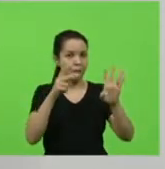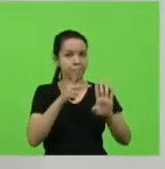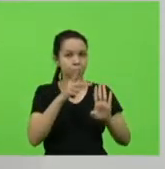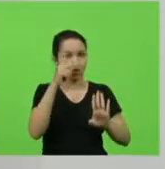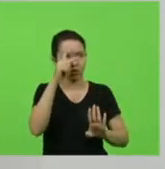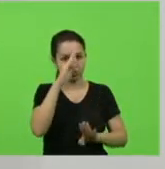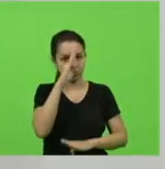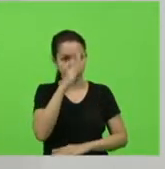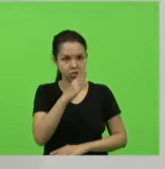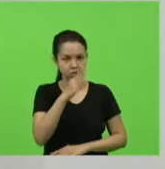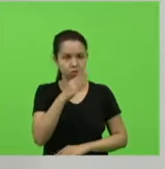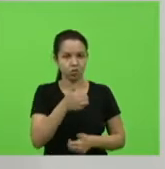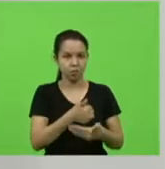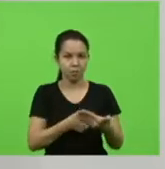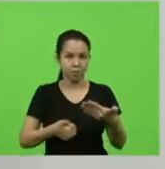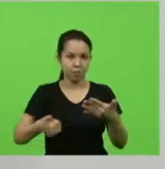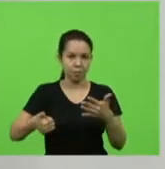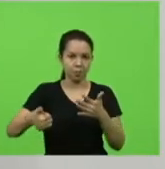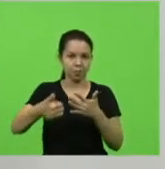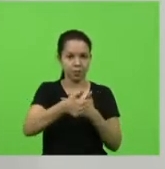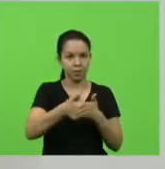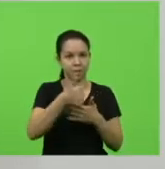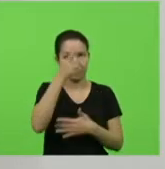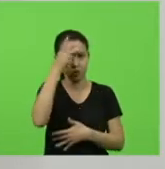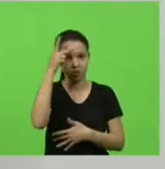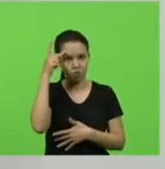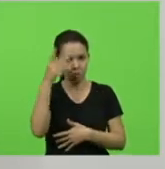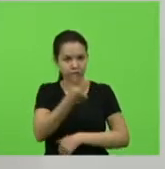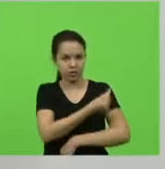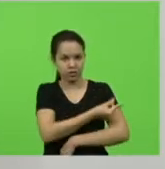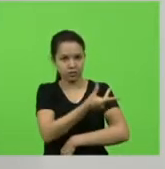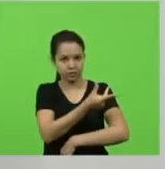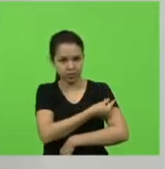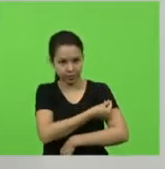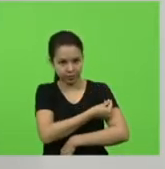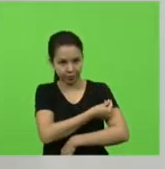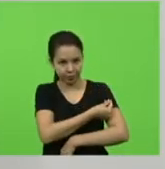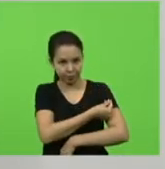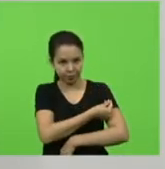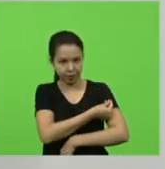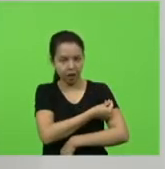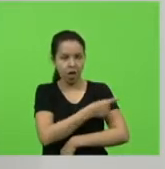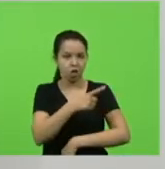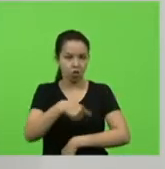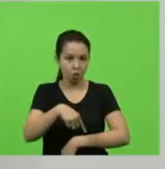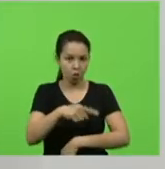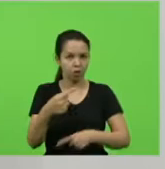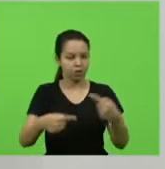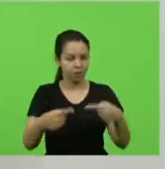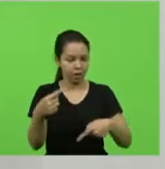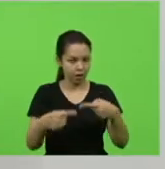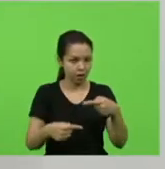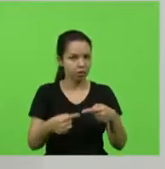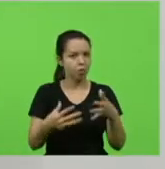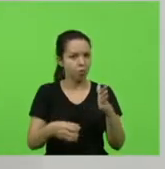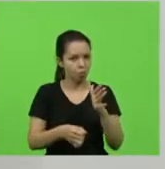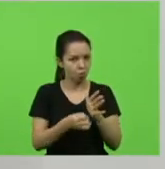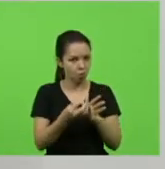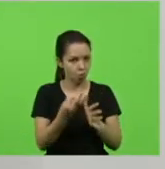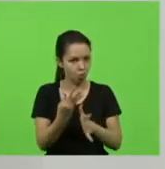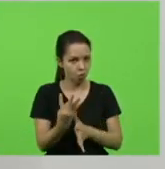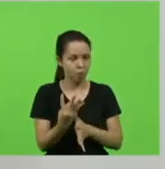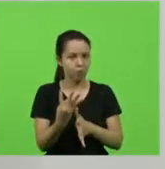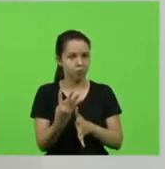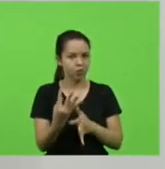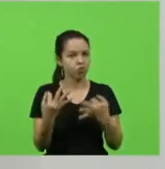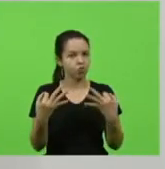vacina. E uma que foi extremamente debatida aqui, eu tenho que fazer justiça, Kennedy, a Luciane Carminati,